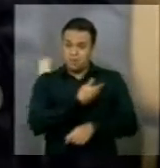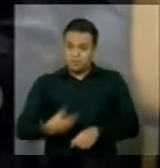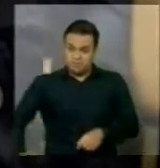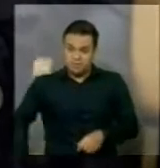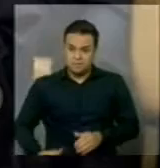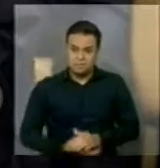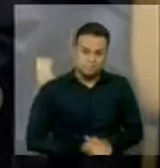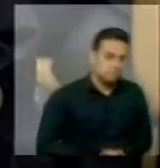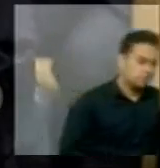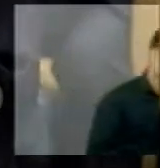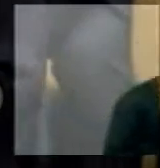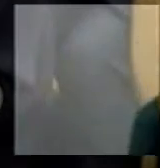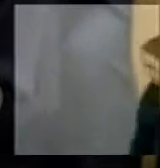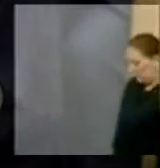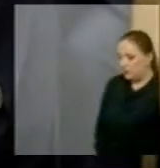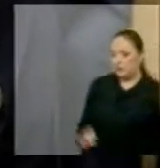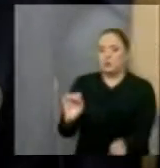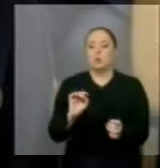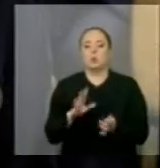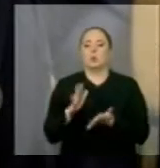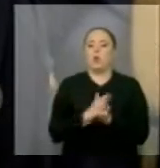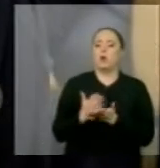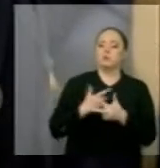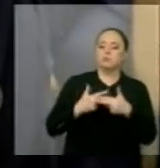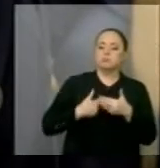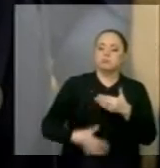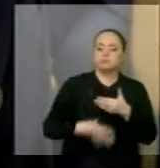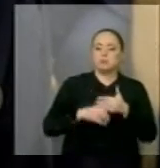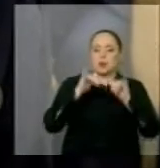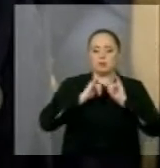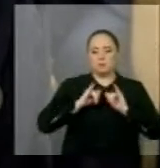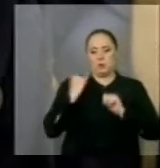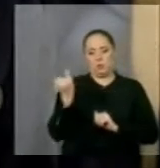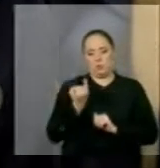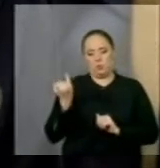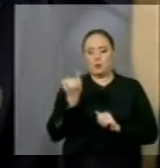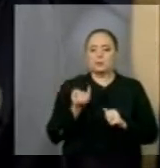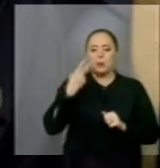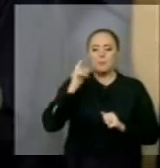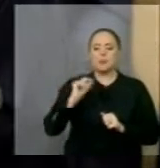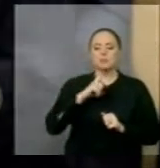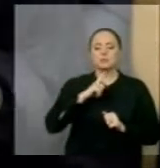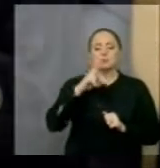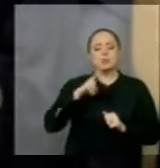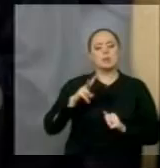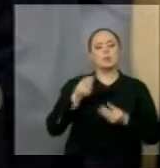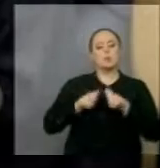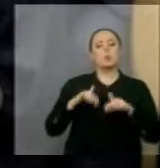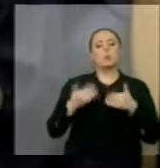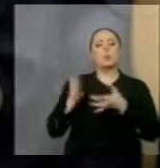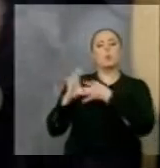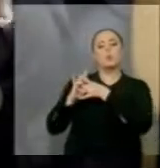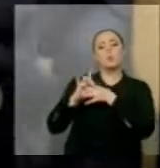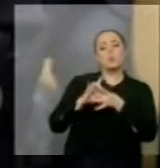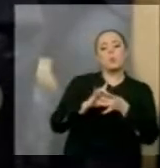Apenas algumas considerações preliminares que reputadas importantes para justamente se ter em conta o contexto